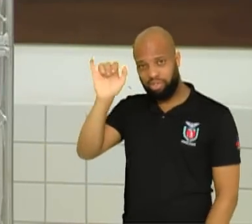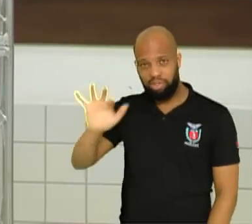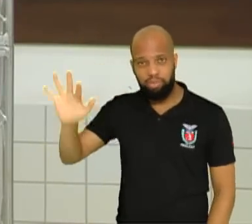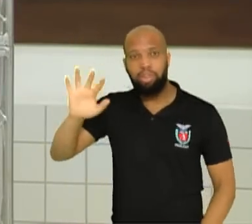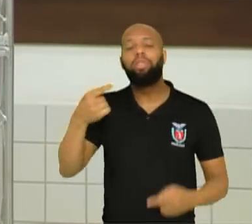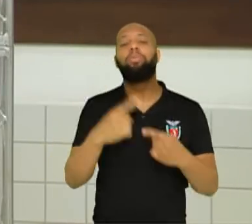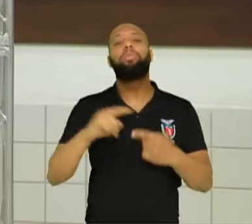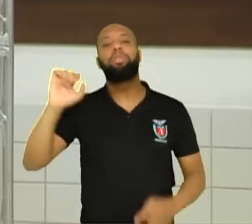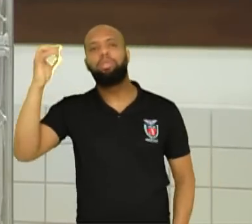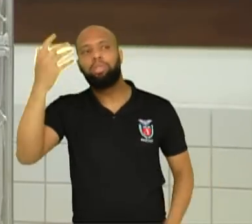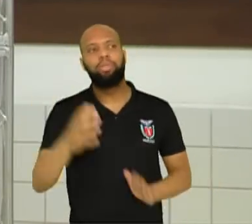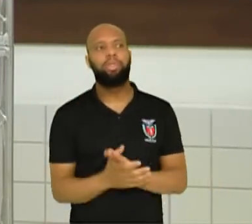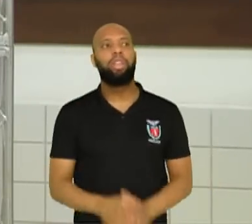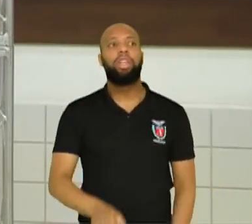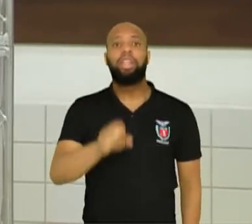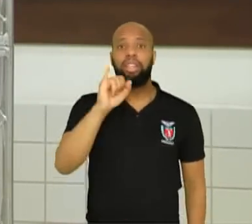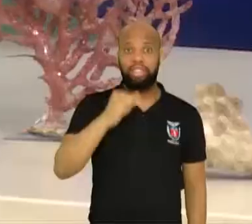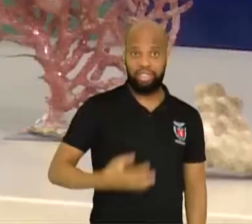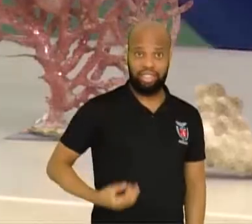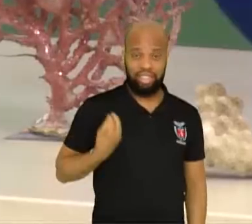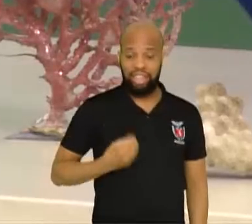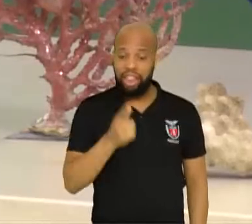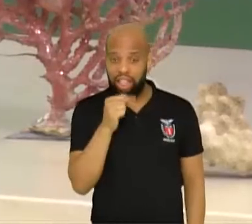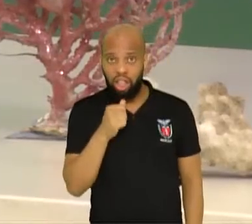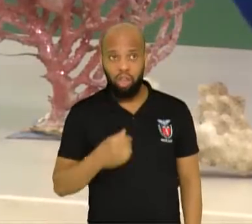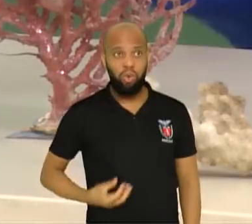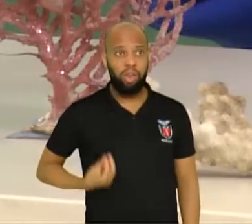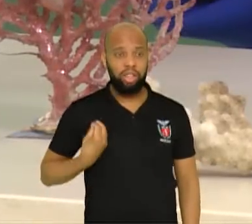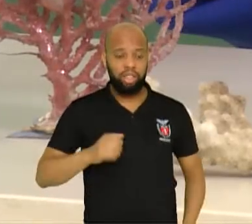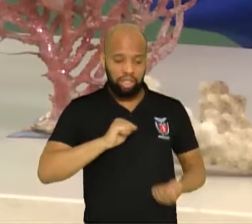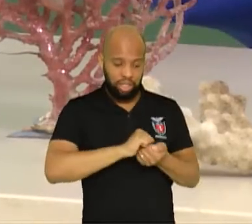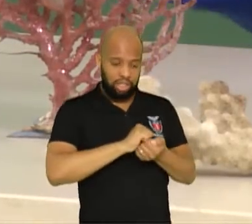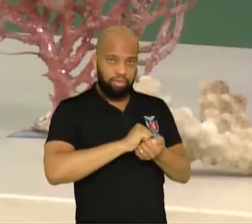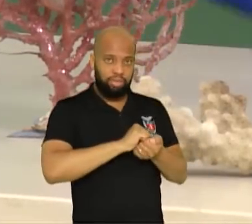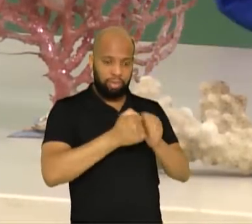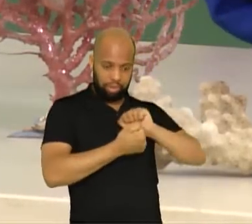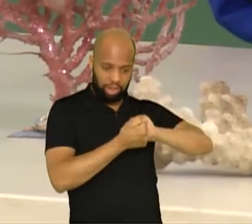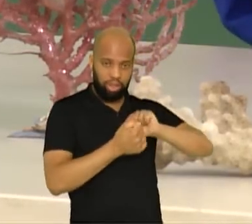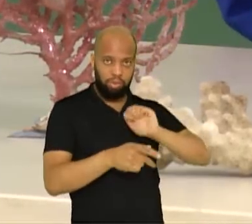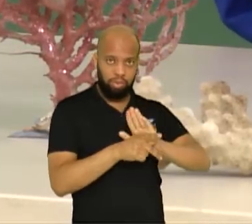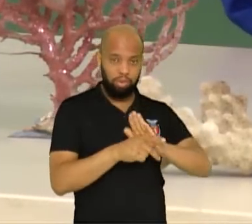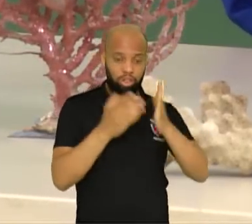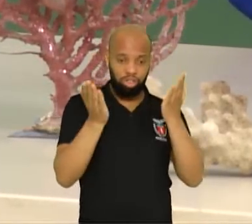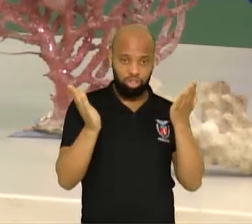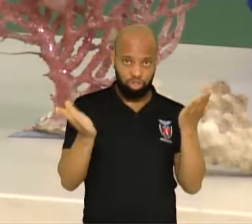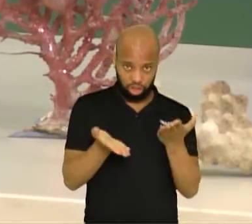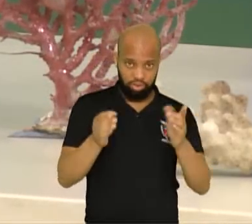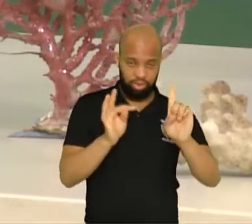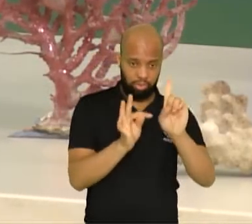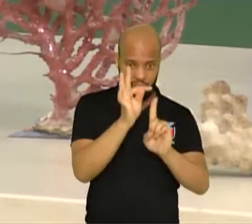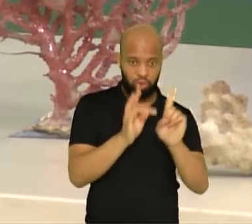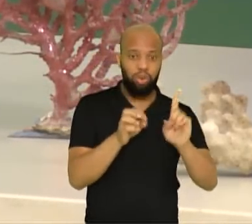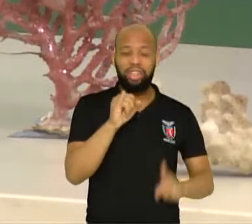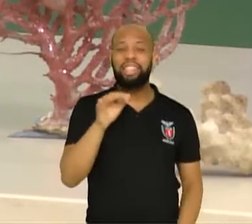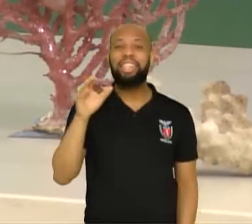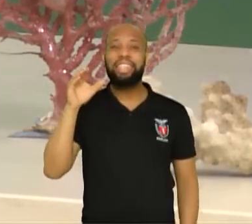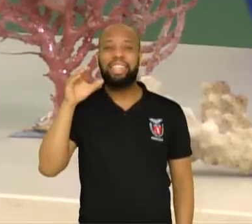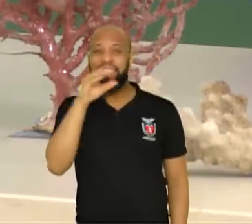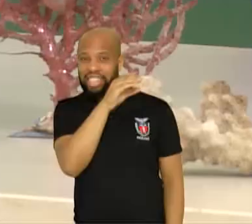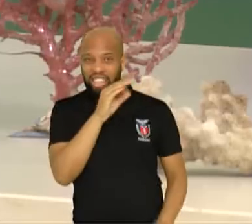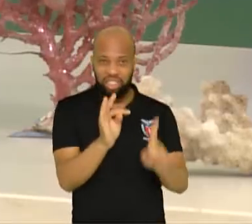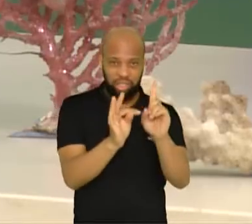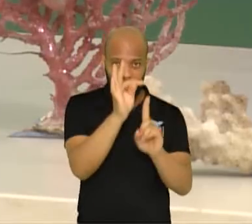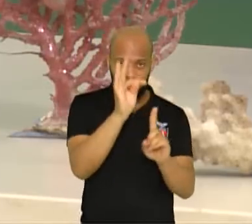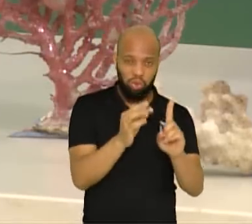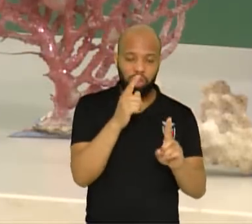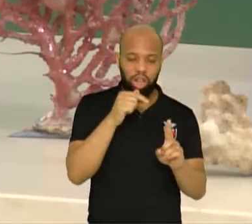acontece? Quando o coral está na água, ele está adaptado a uma temperatura. Com o aquecimento global, a temperatura da água começa a